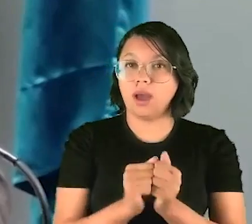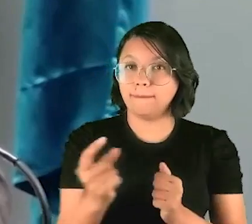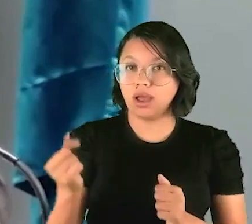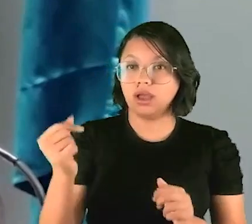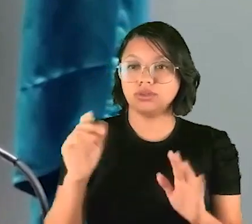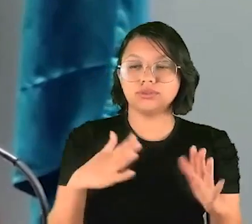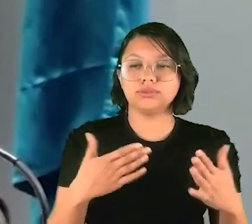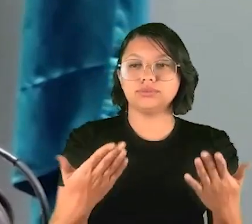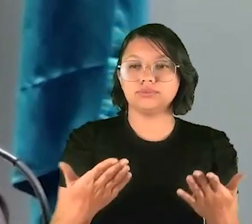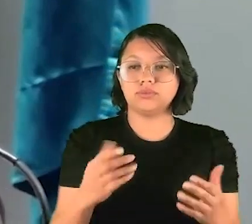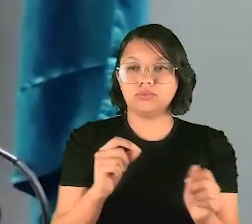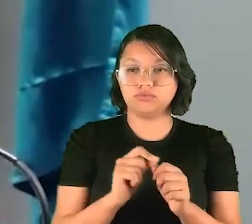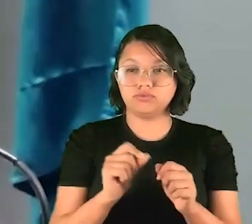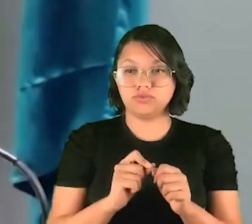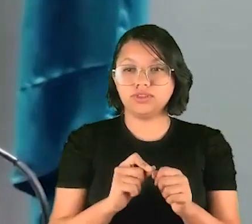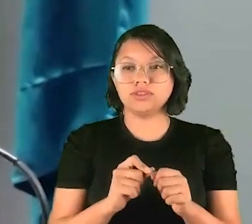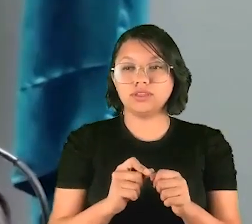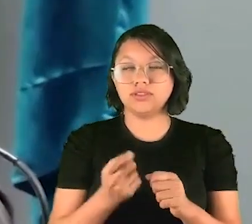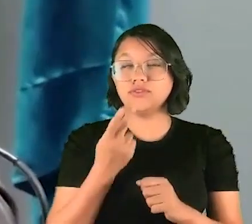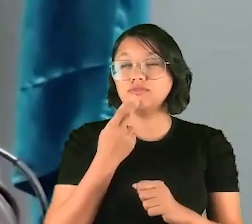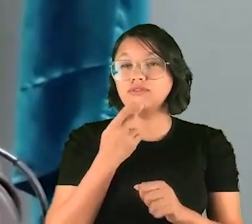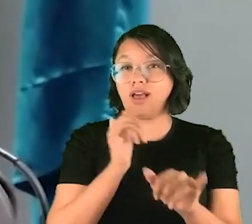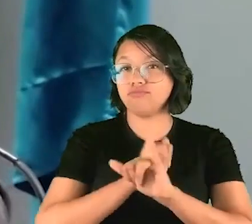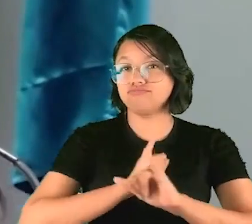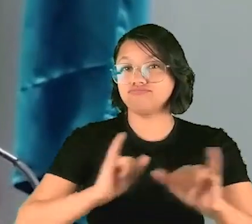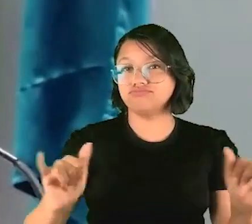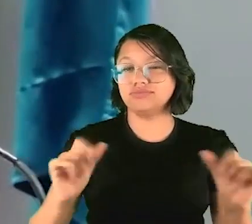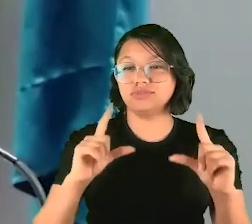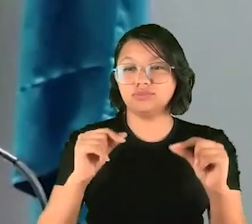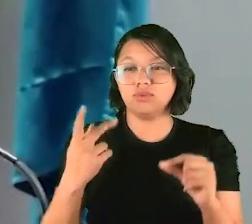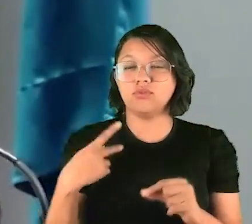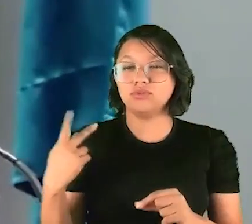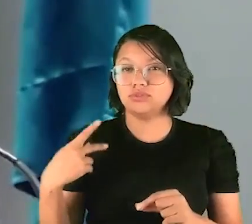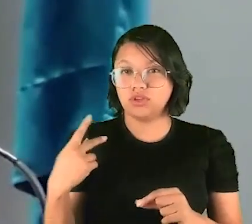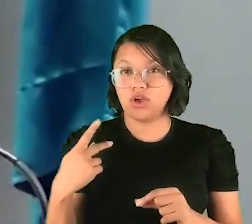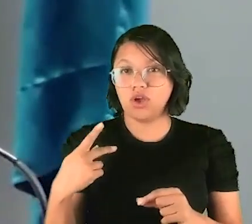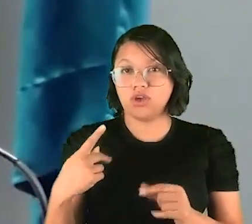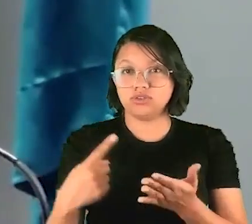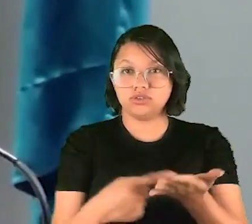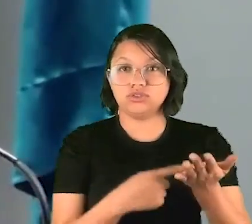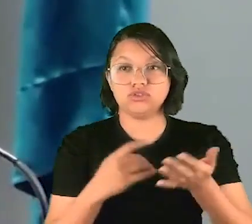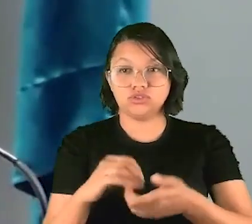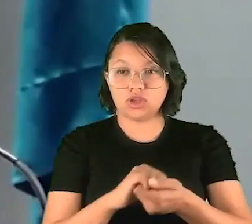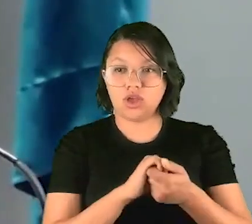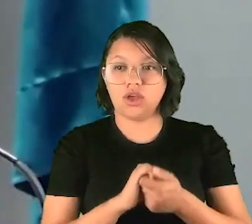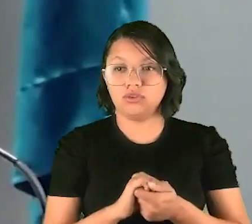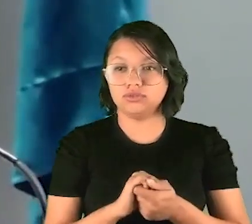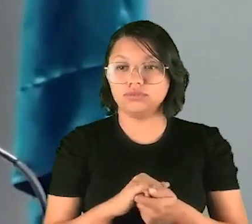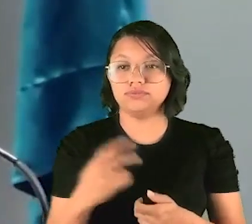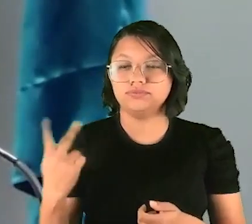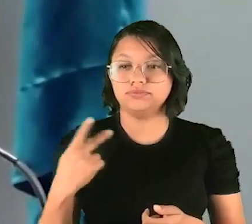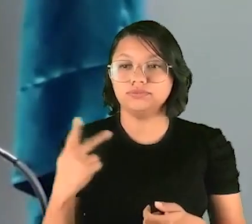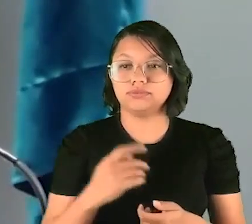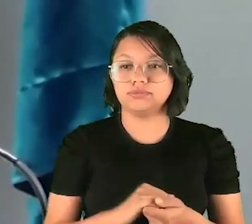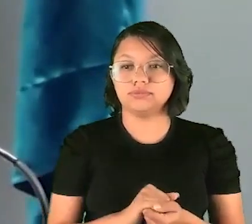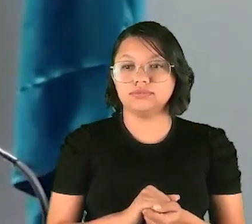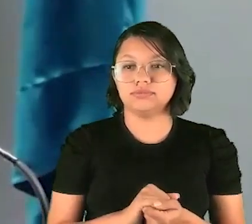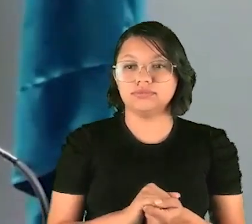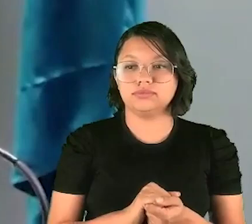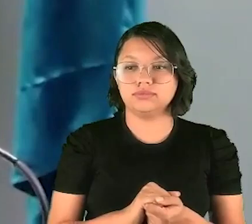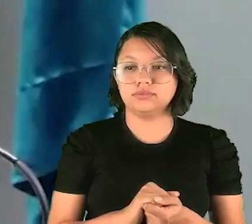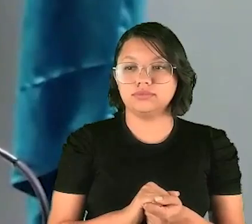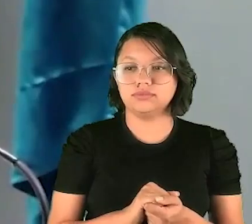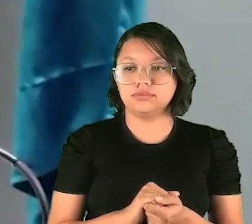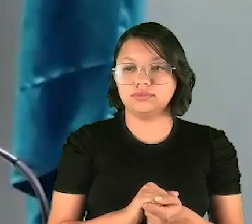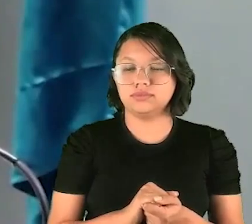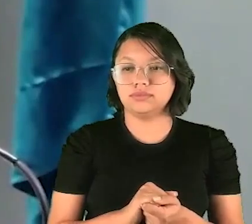precisa despender adequadamente recursos. E aqui, fazendo também propaganda um pouco, nós, no Gabinete de Conciliação, de que eu